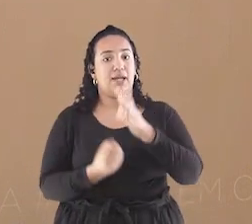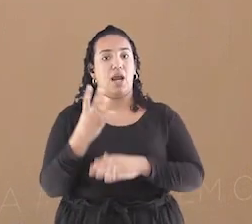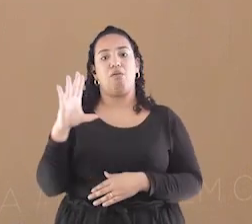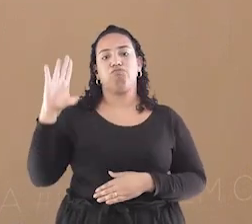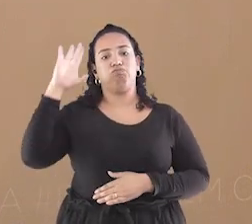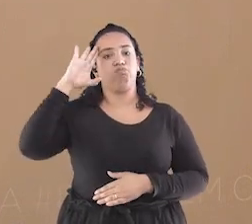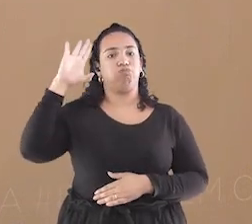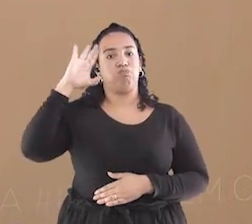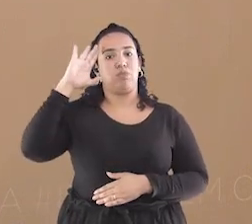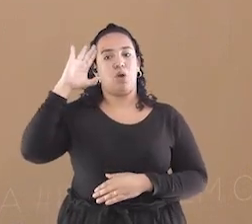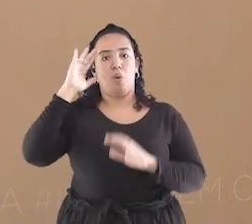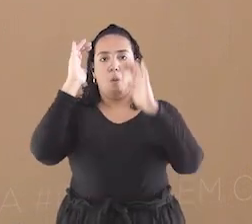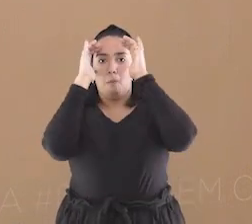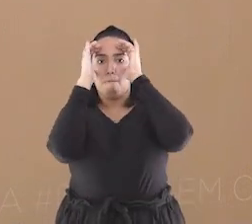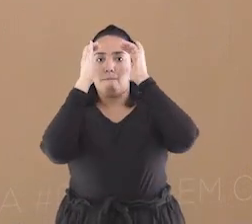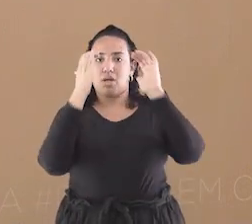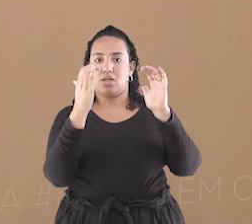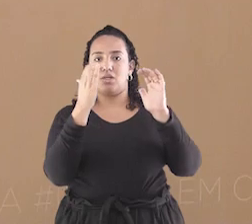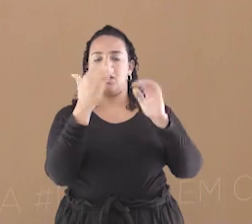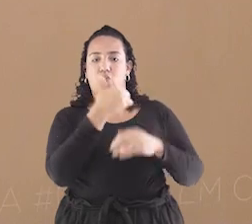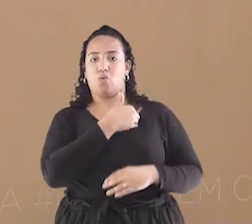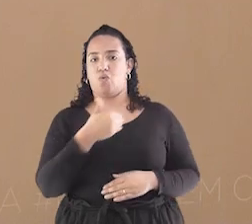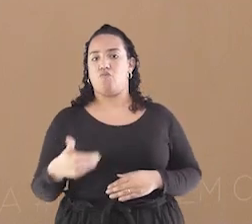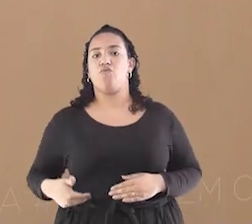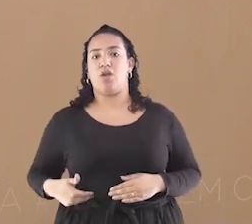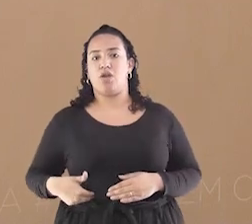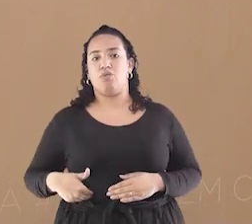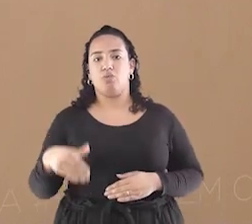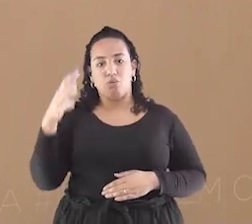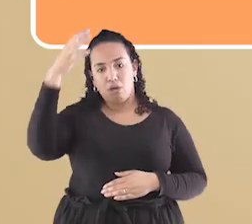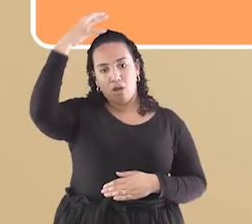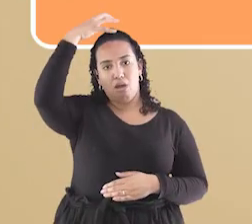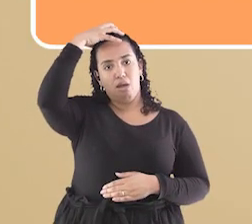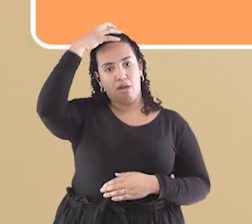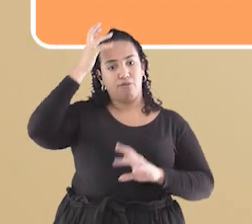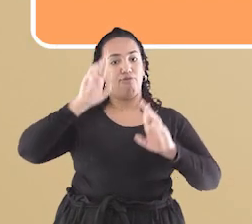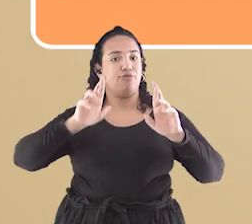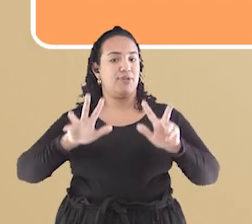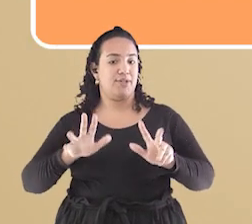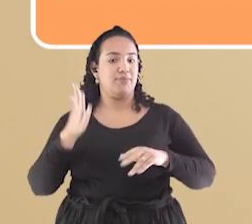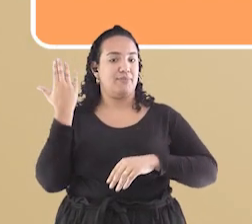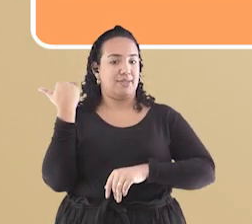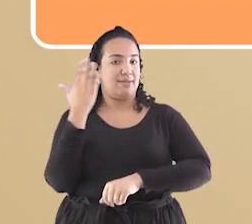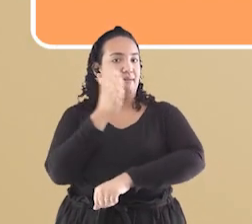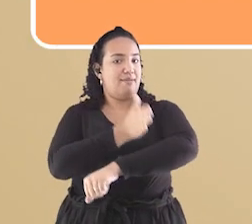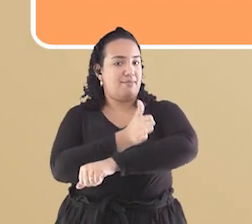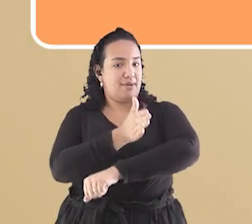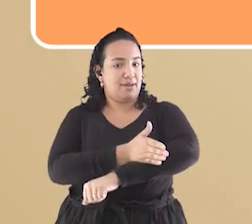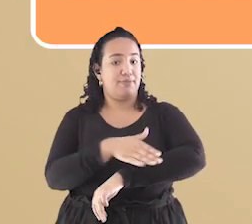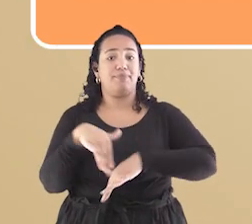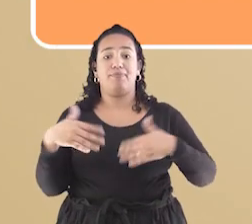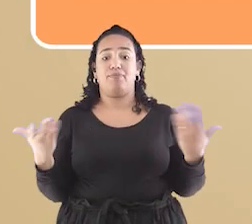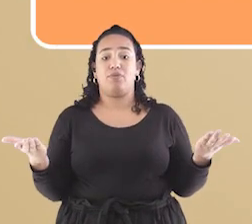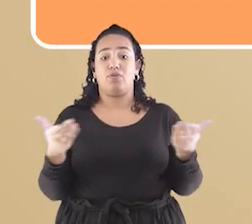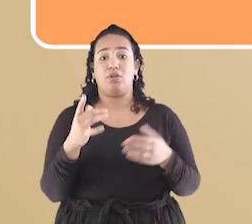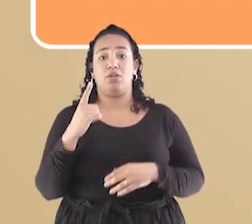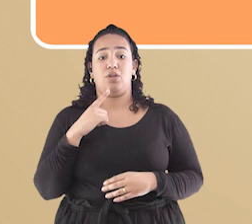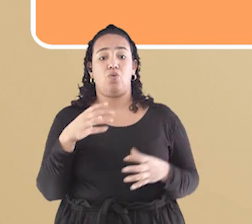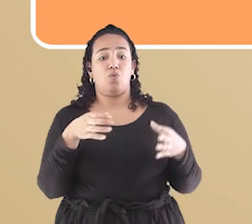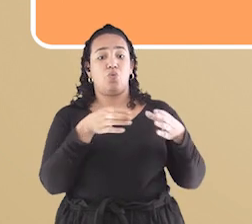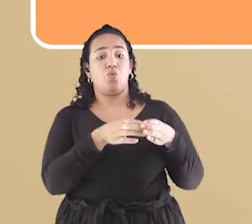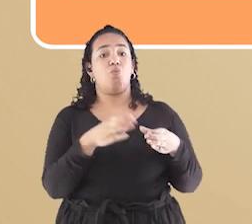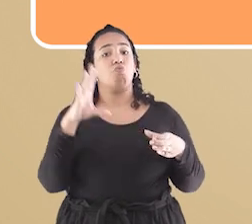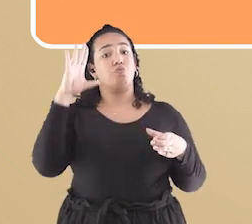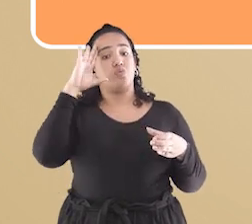fosse obediente ao Estado e não à nobreza, como era lá na Idade Média, formando assim uma força militar que contém